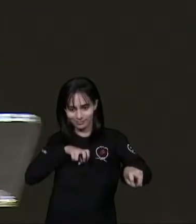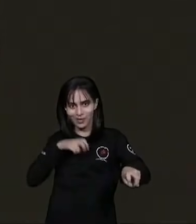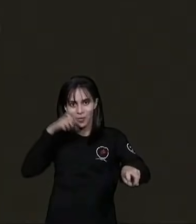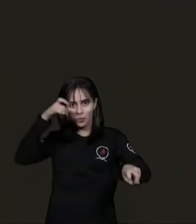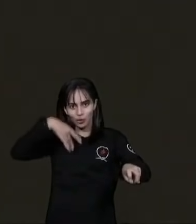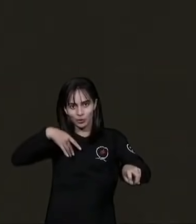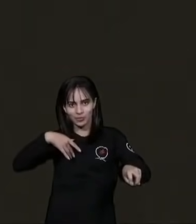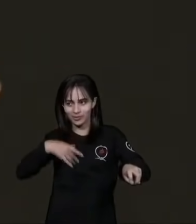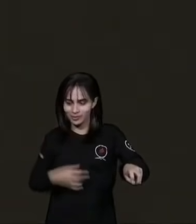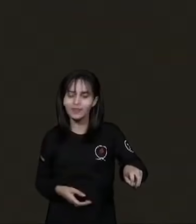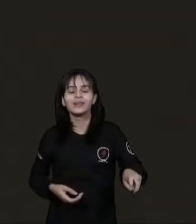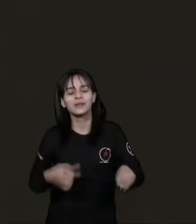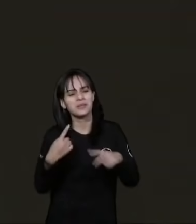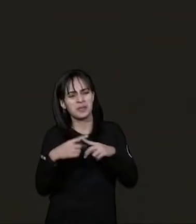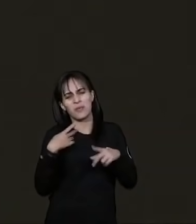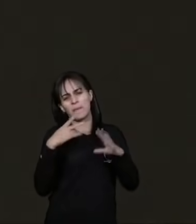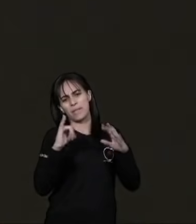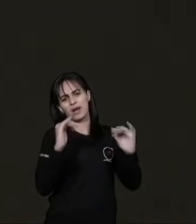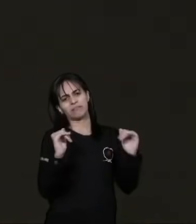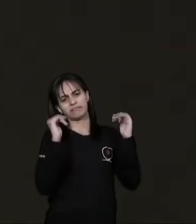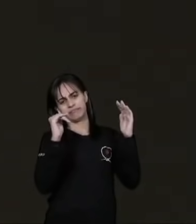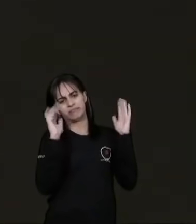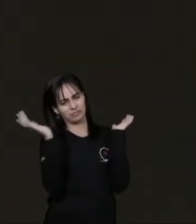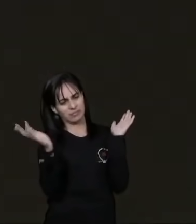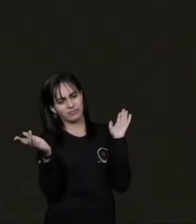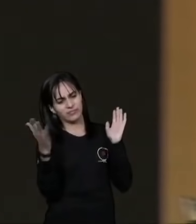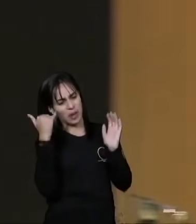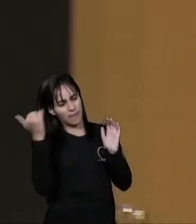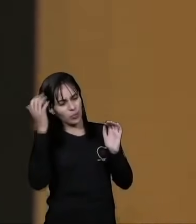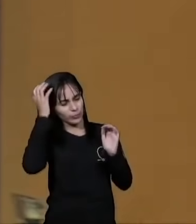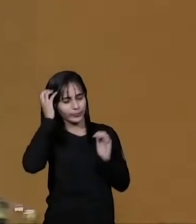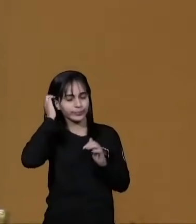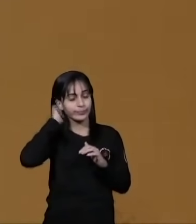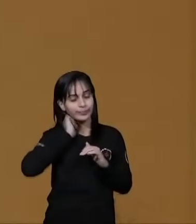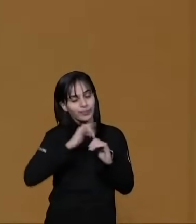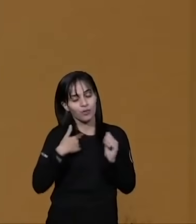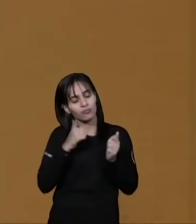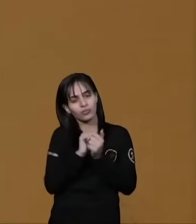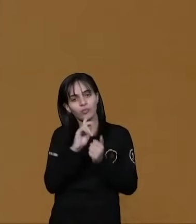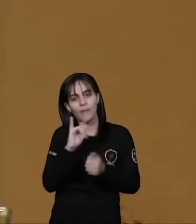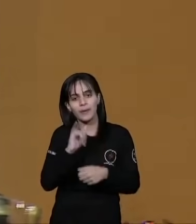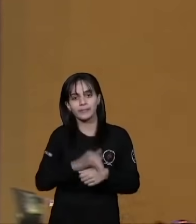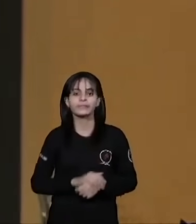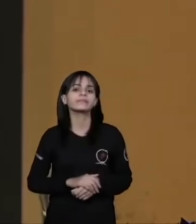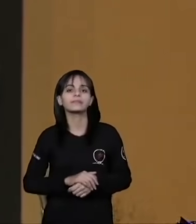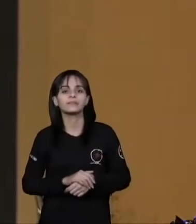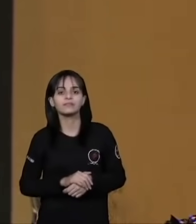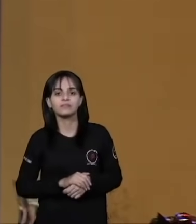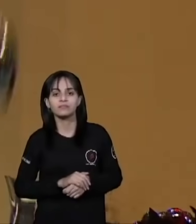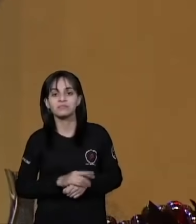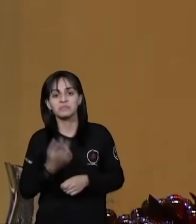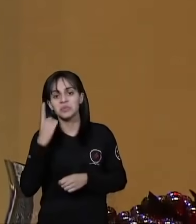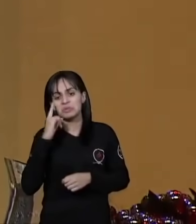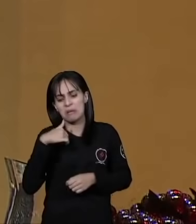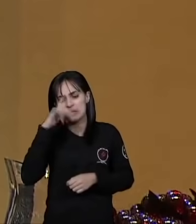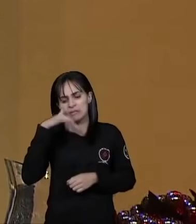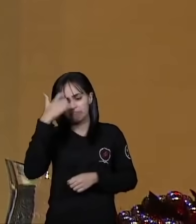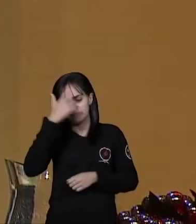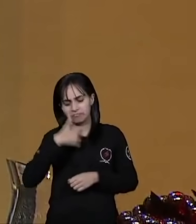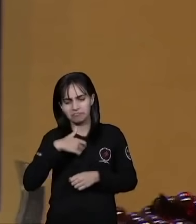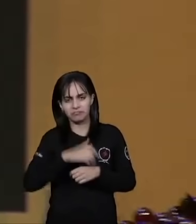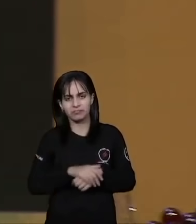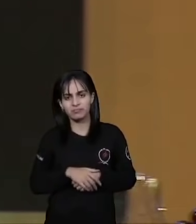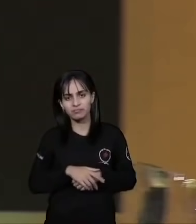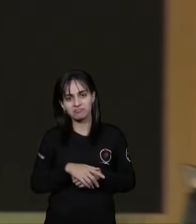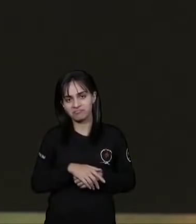meu pai foi para a primeira frente meu pai era autoridade reconhecida e tal eu fico meu pai e ninguém sabia quem era